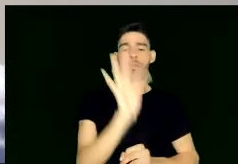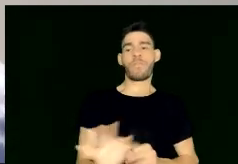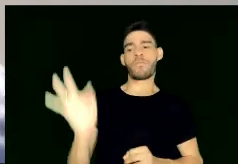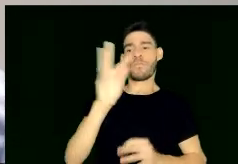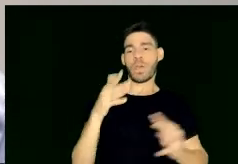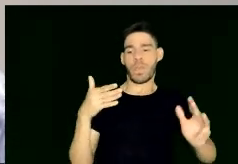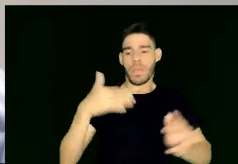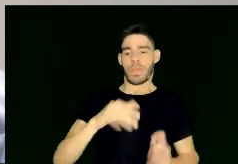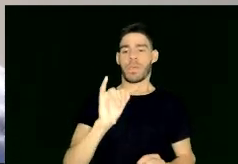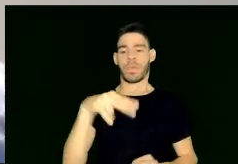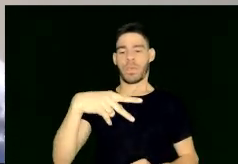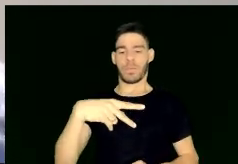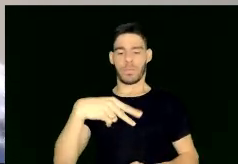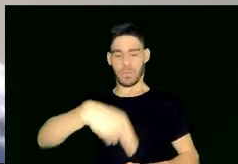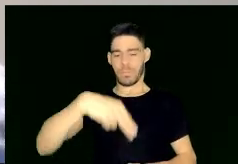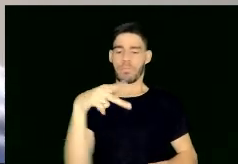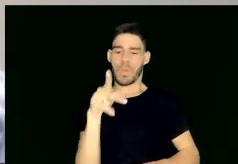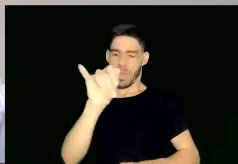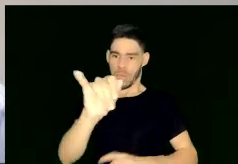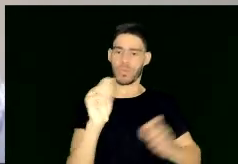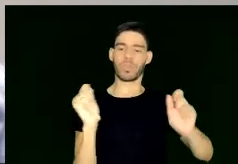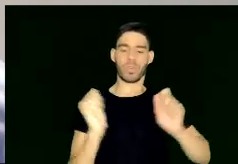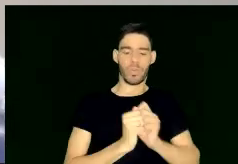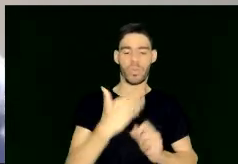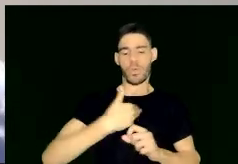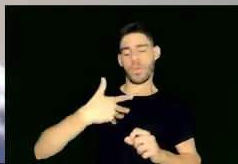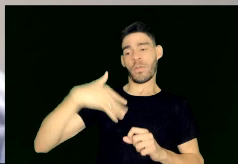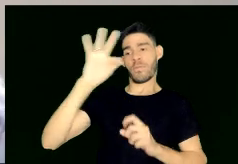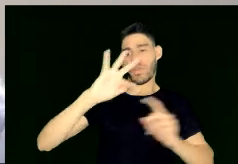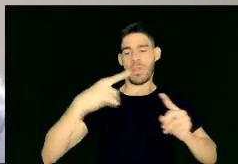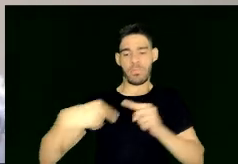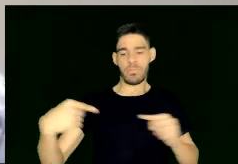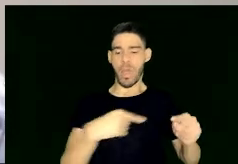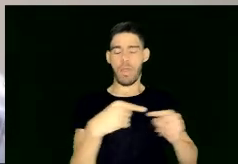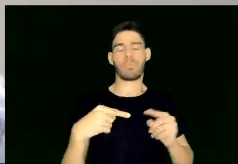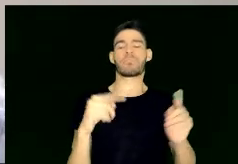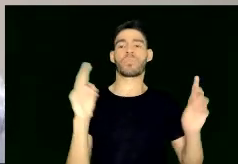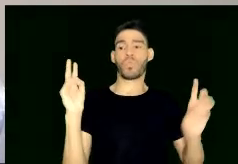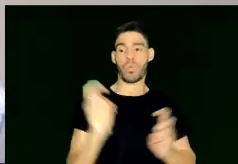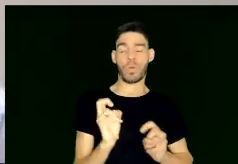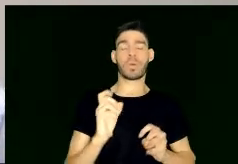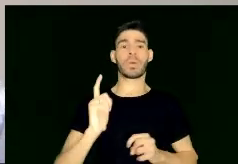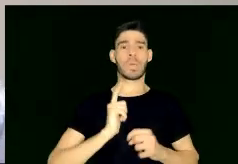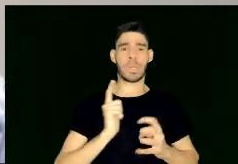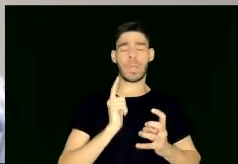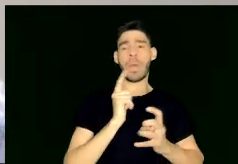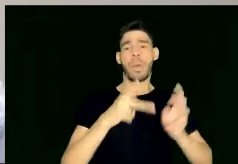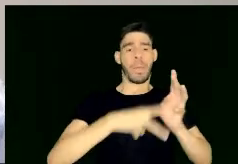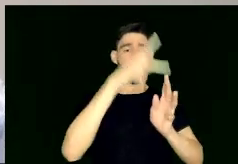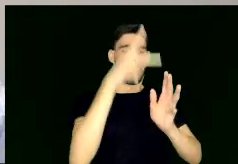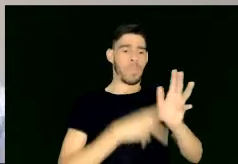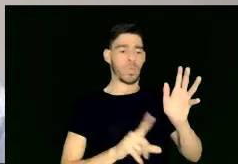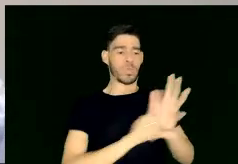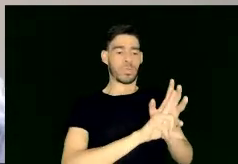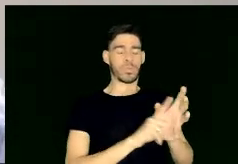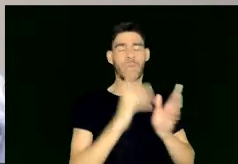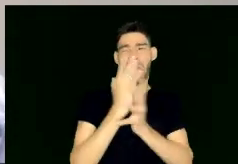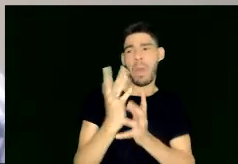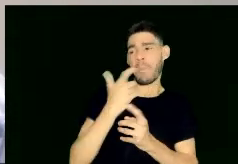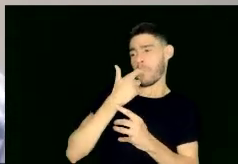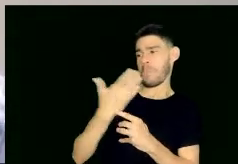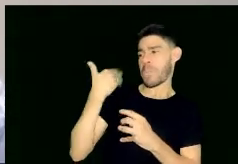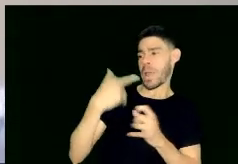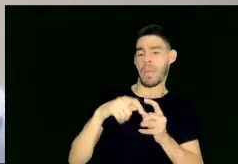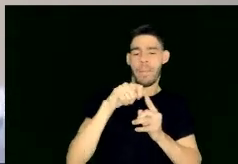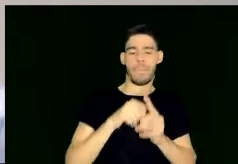os juízes federais, com a participação do INPI e da União, que irão discutir essa matéria. Existem até alguns projetos de lei